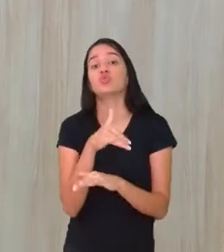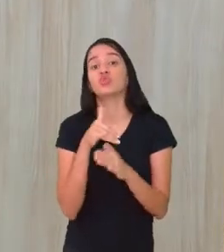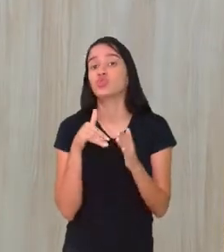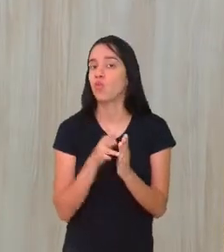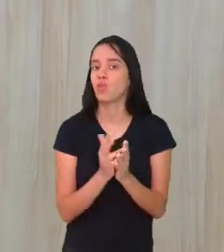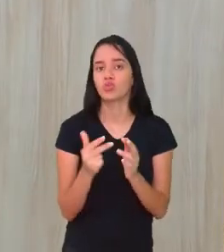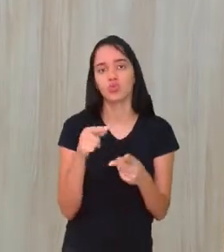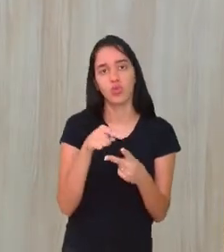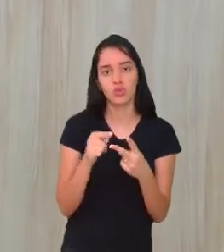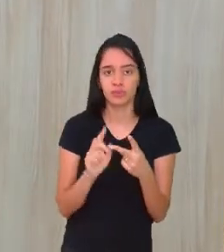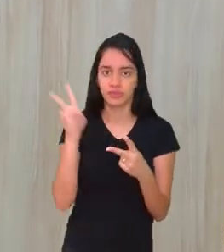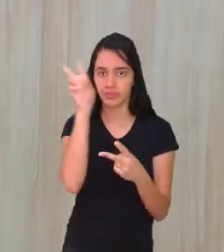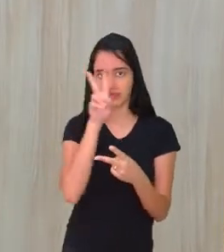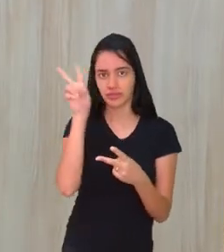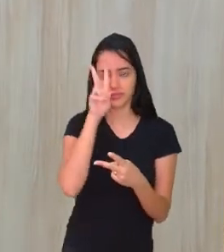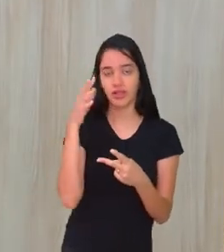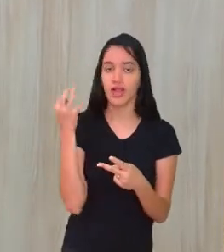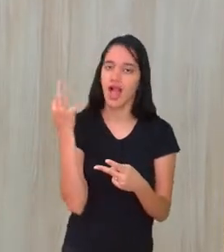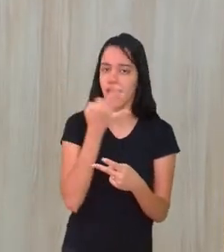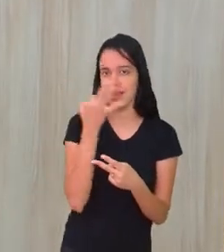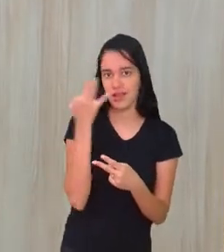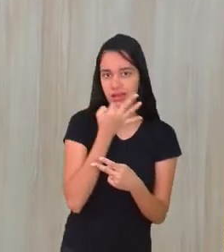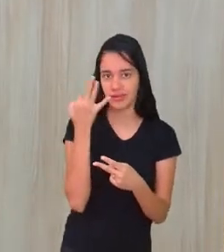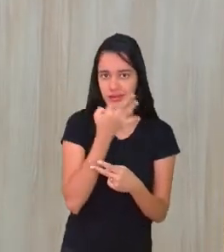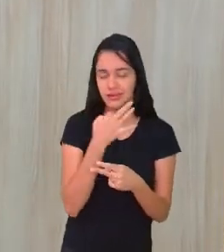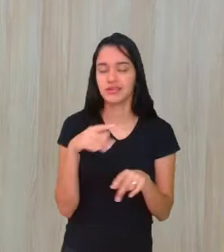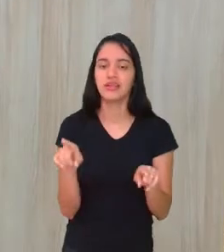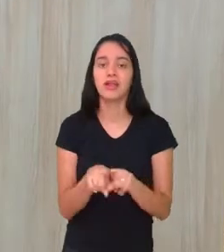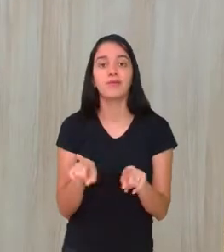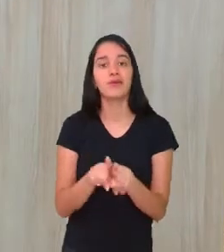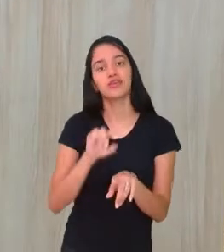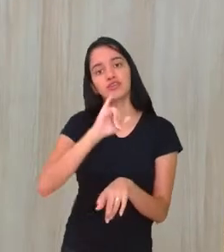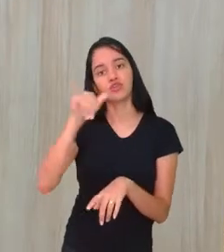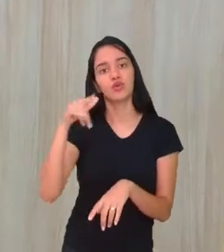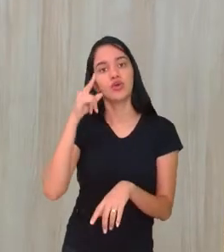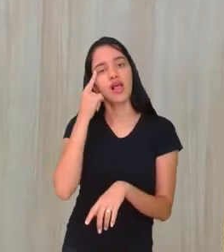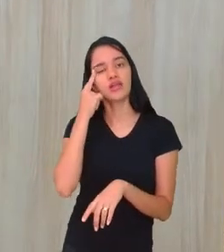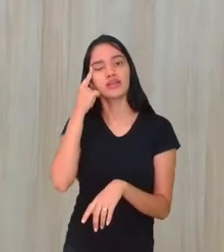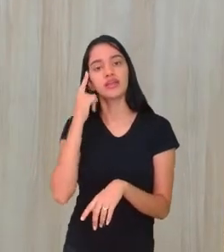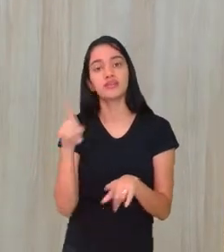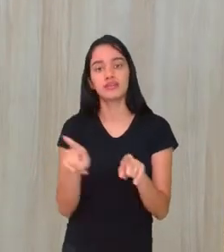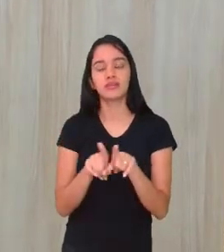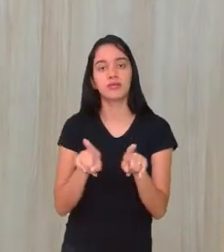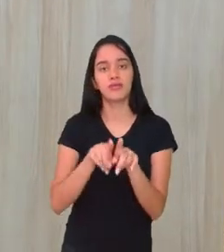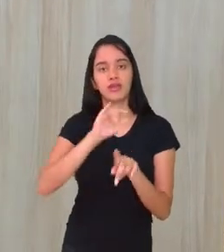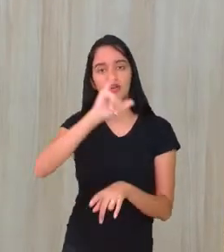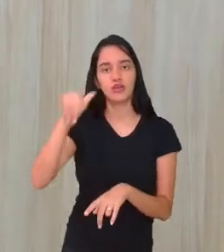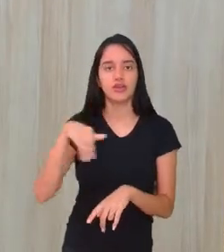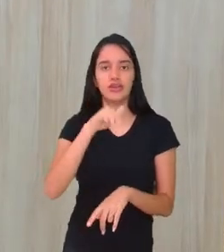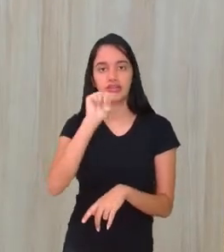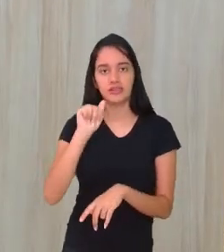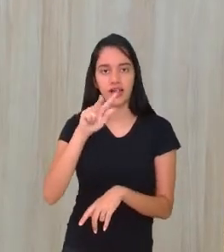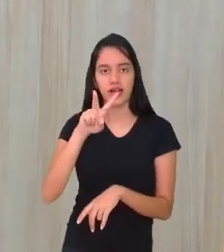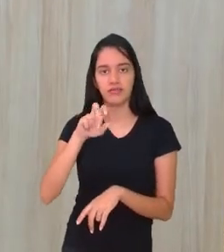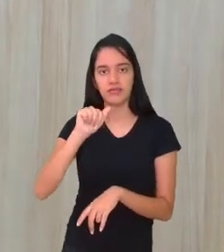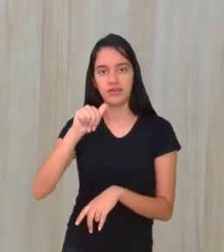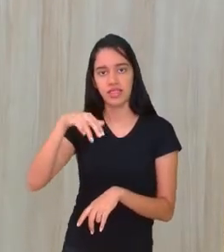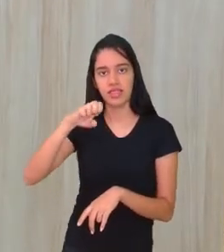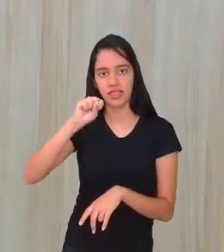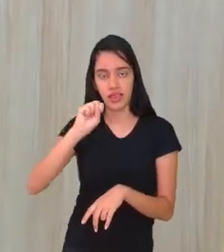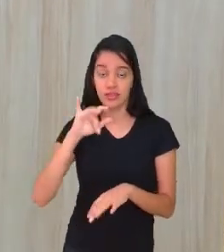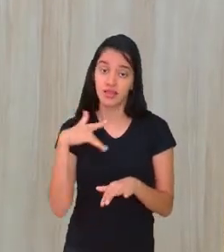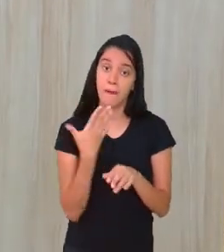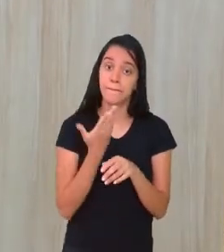contam histórias e são lindos, tanto o chinês quanto o javanês, tá? Mas o javanês ele é mais prático para nós,